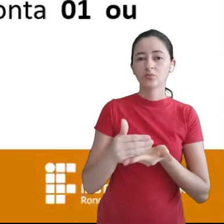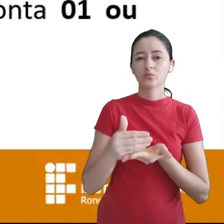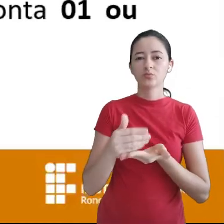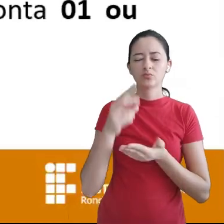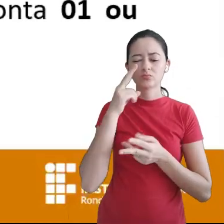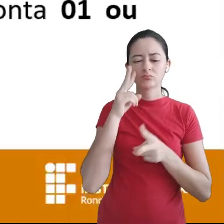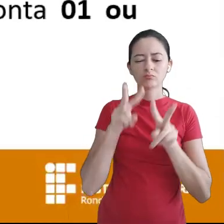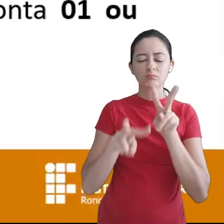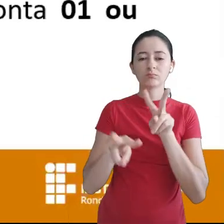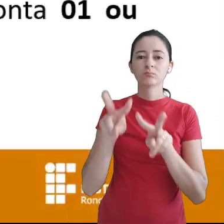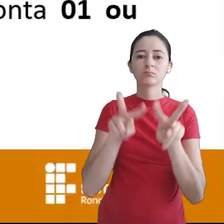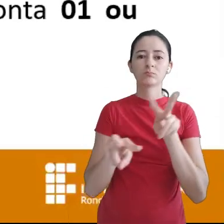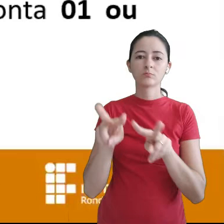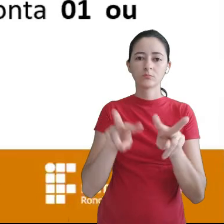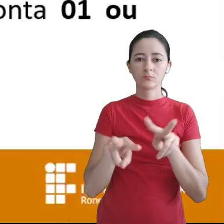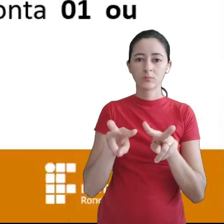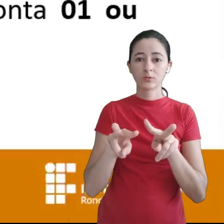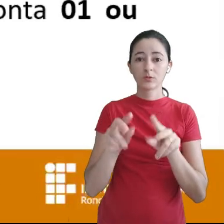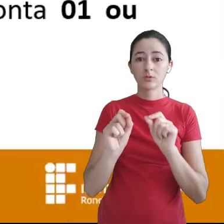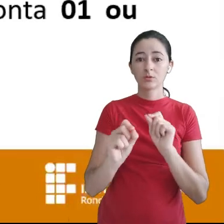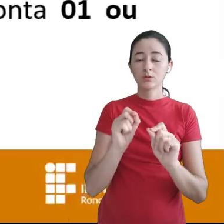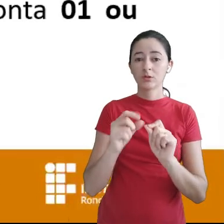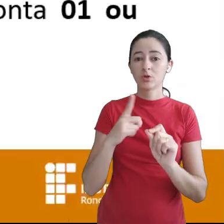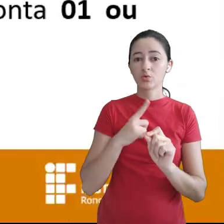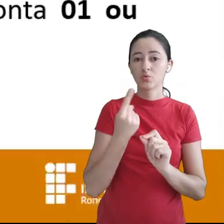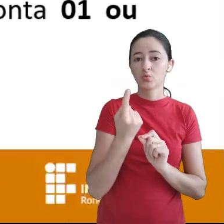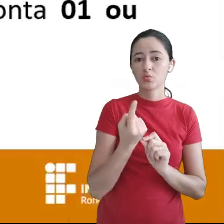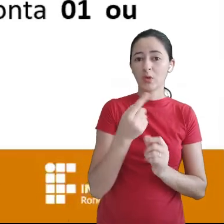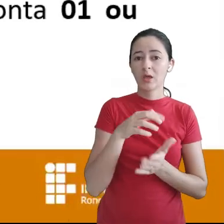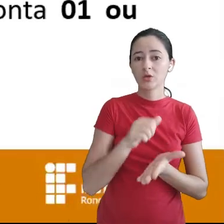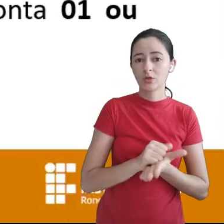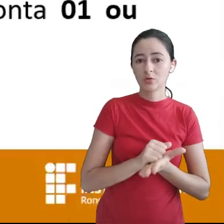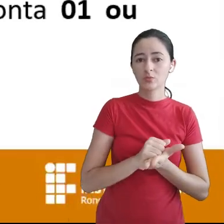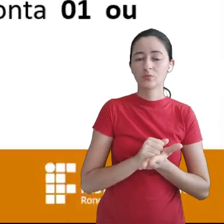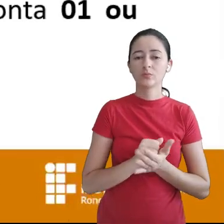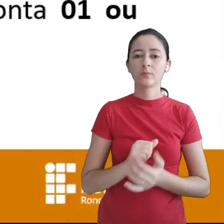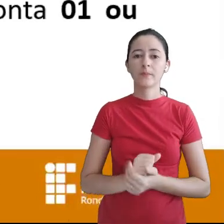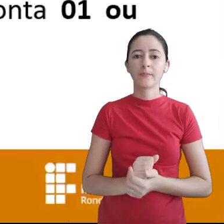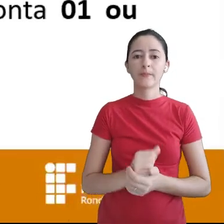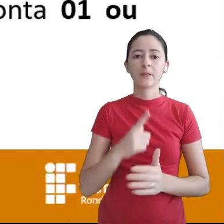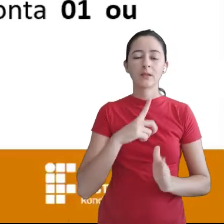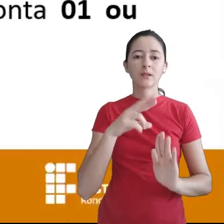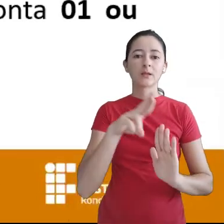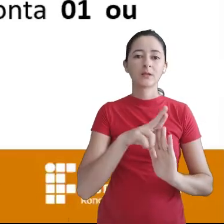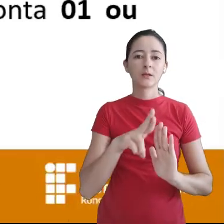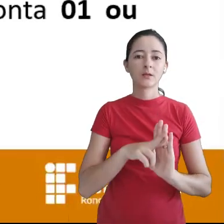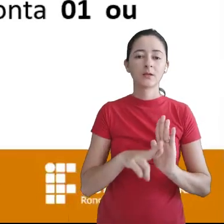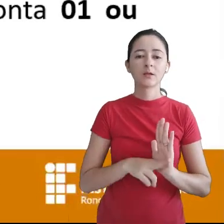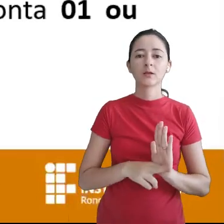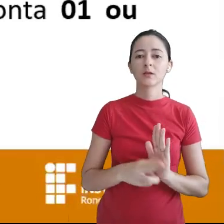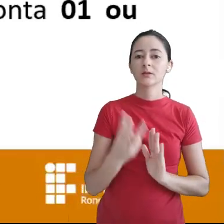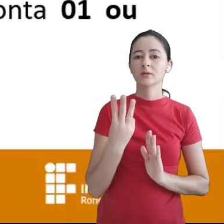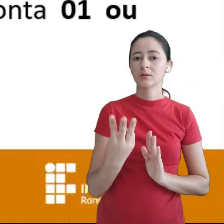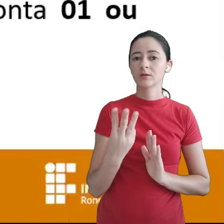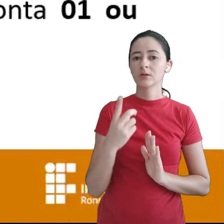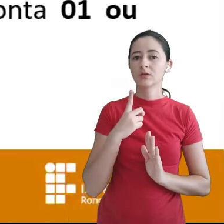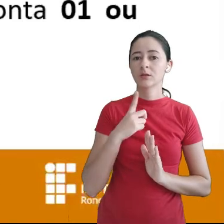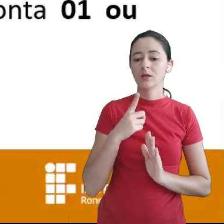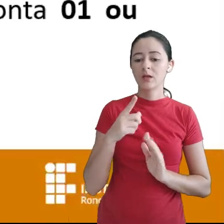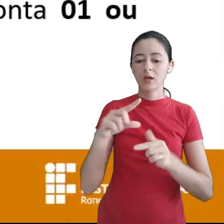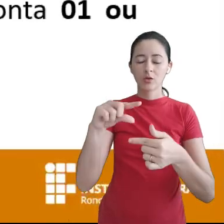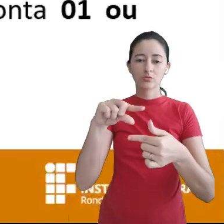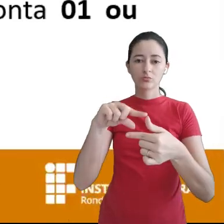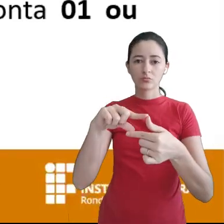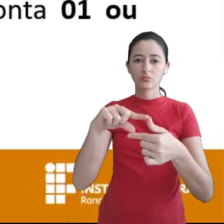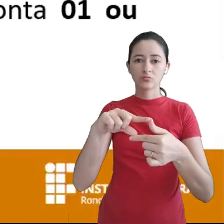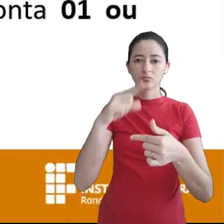inicio a leitura, eu levo em conta apenas um registro. Regra